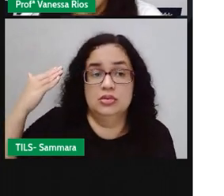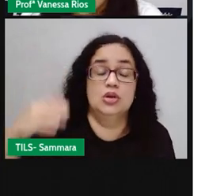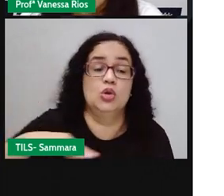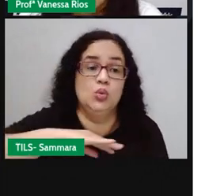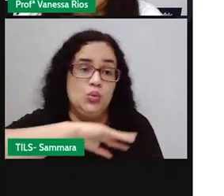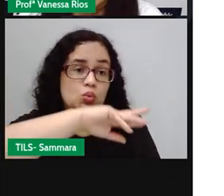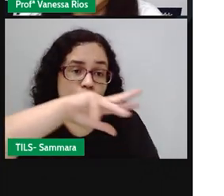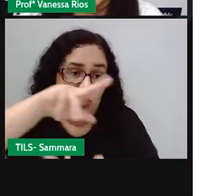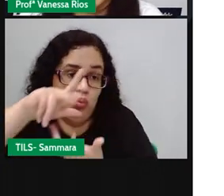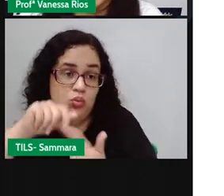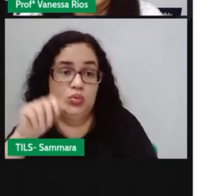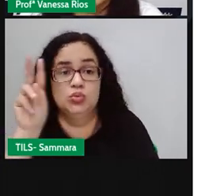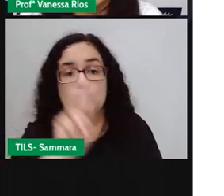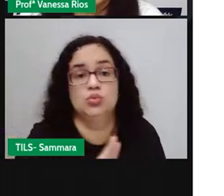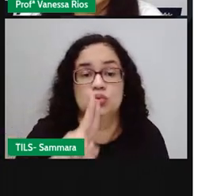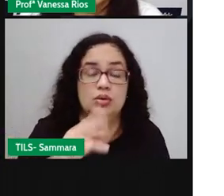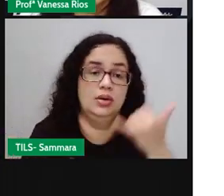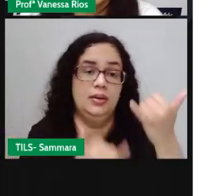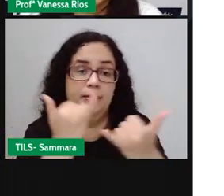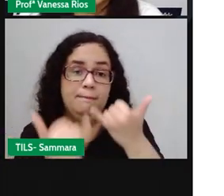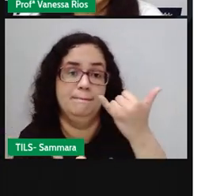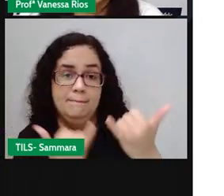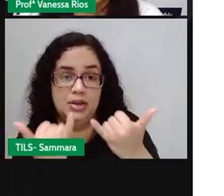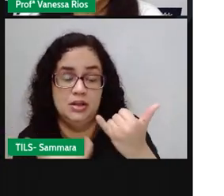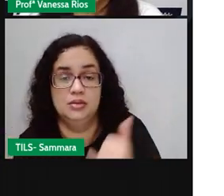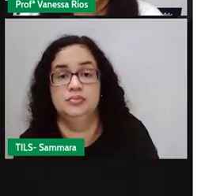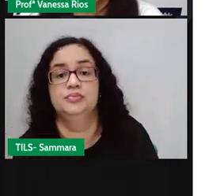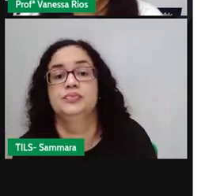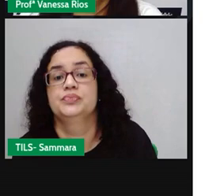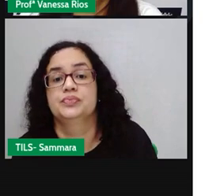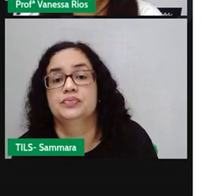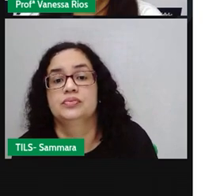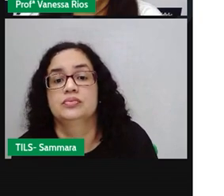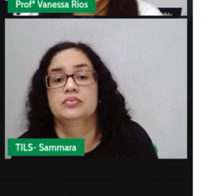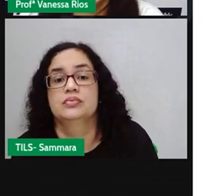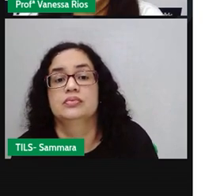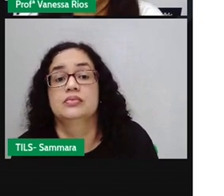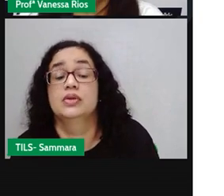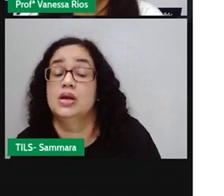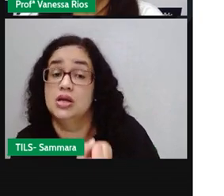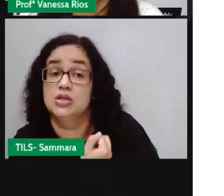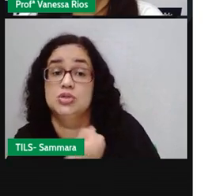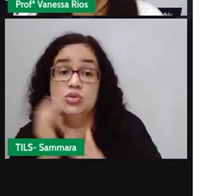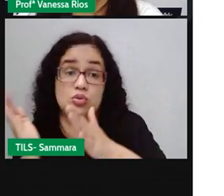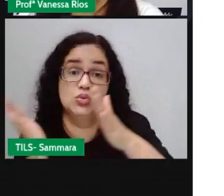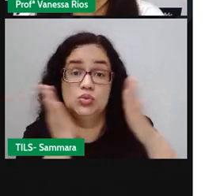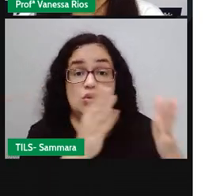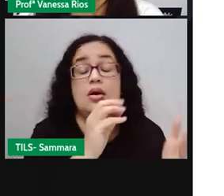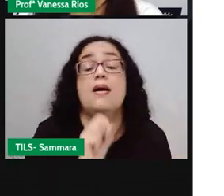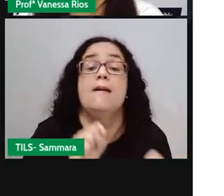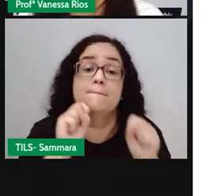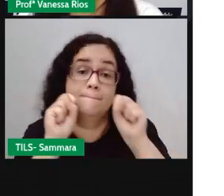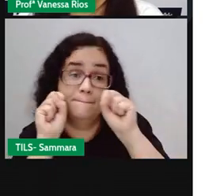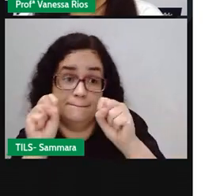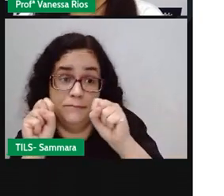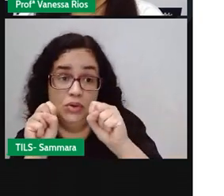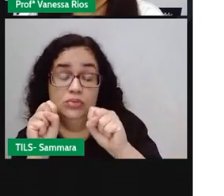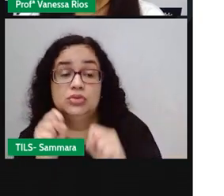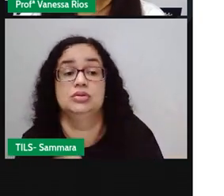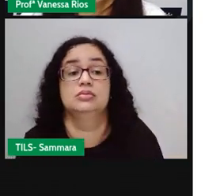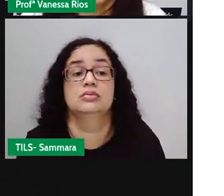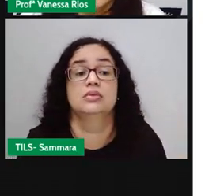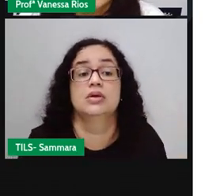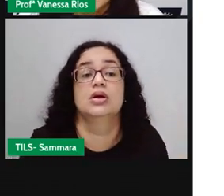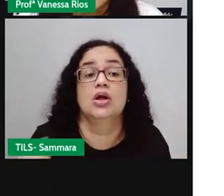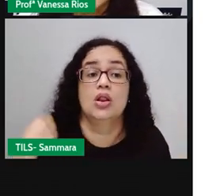mundo inteiro joga. O dominó, ele pode ser aí empregado